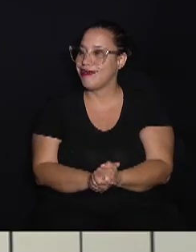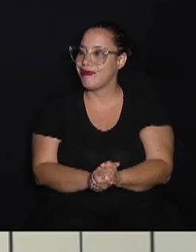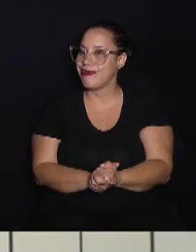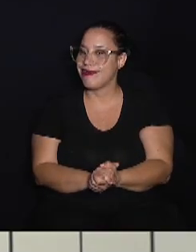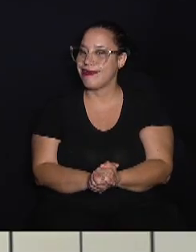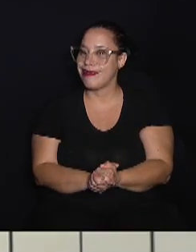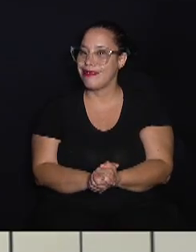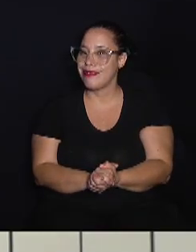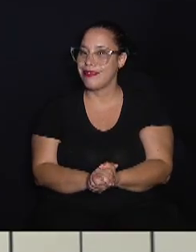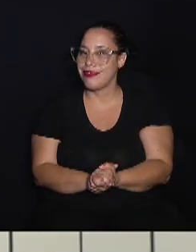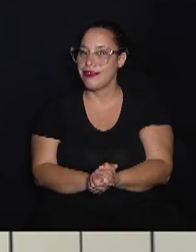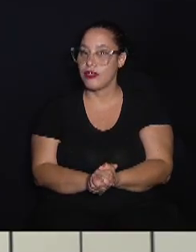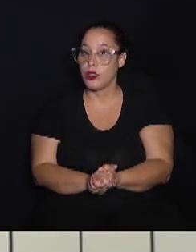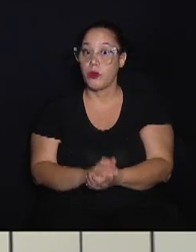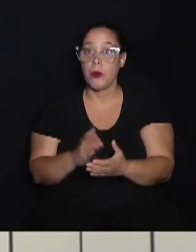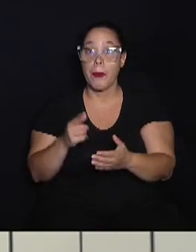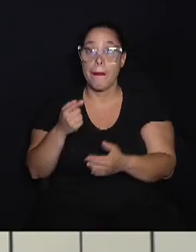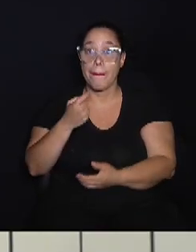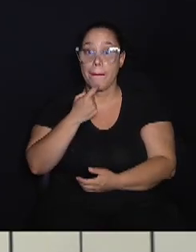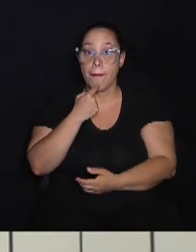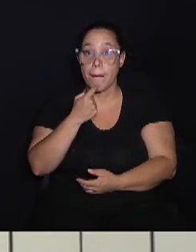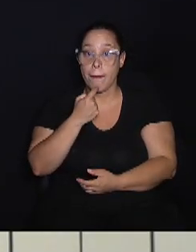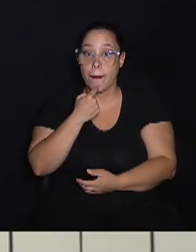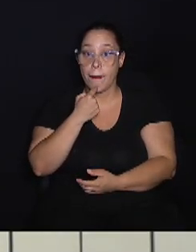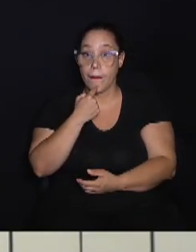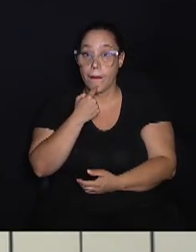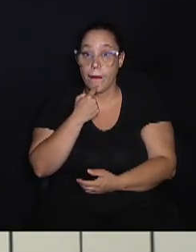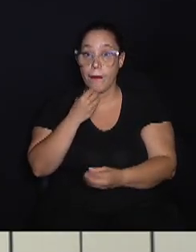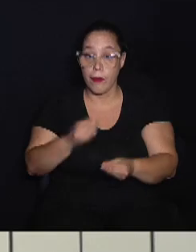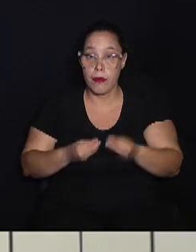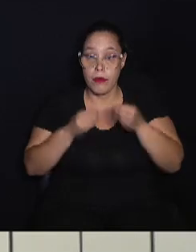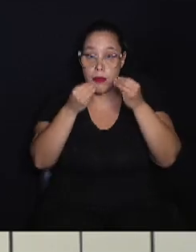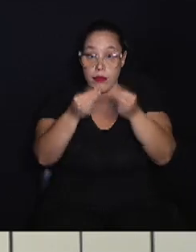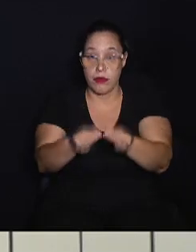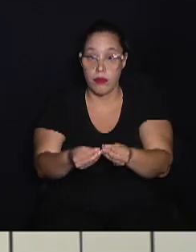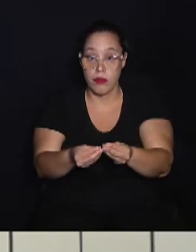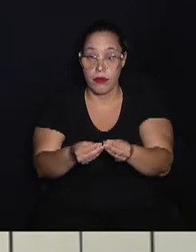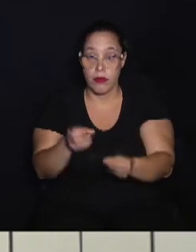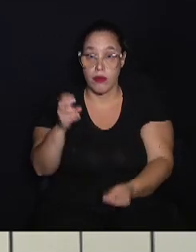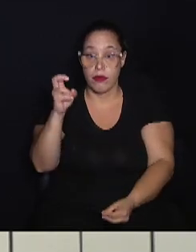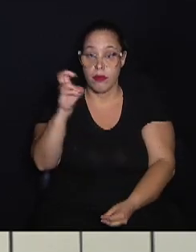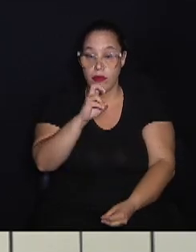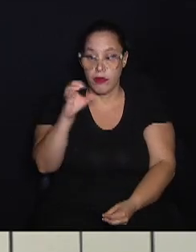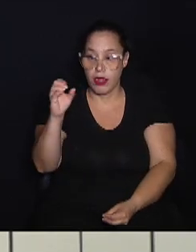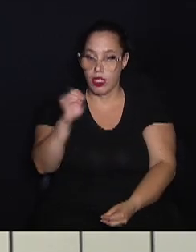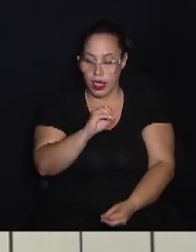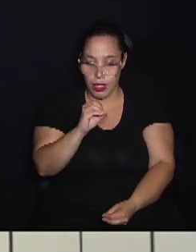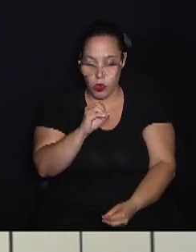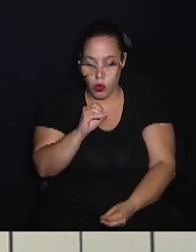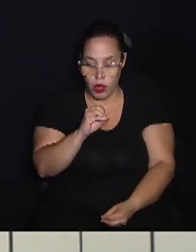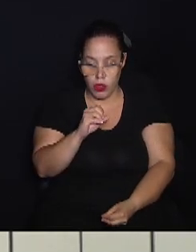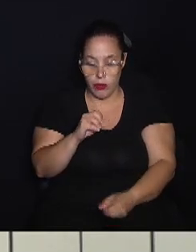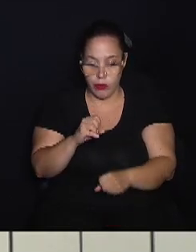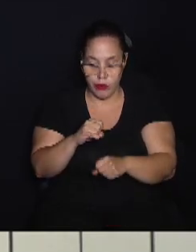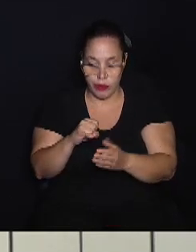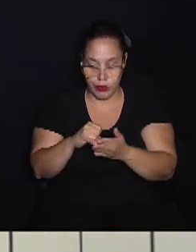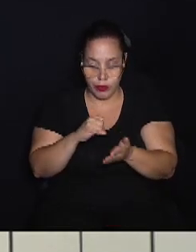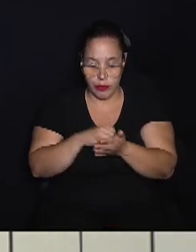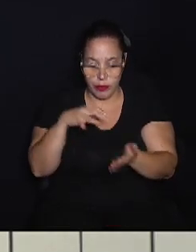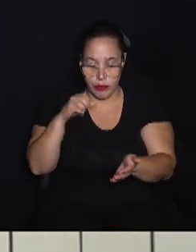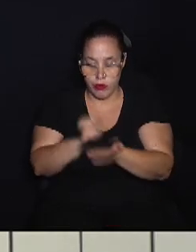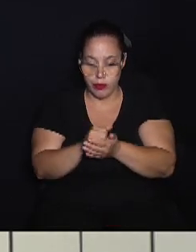vocês e para Campinas serão disponibilizadas 50 vagas entre os dias